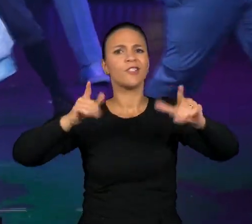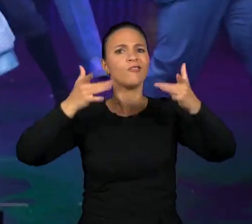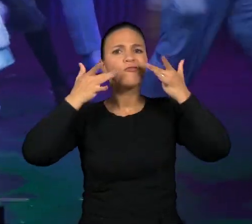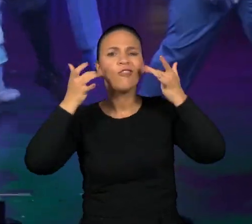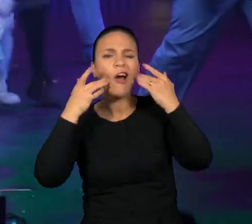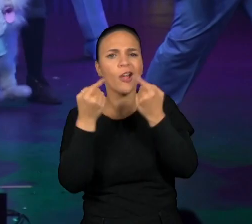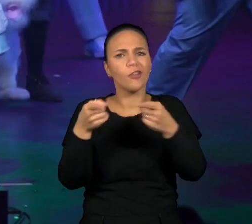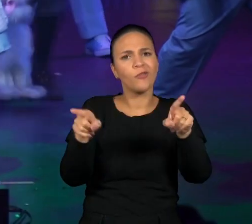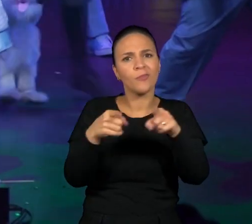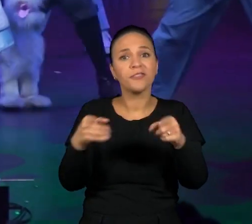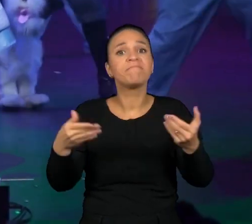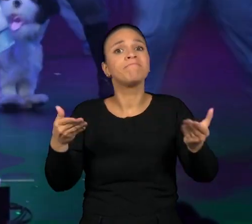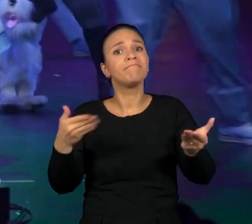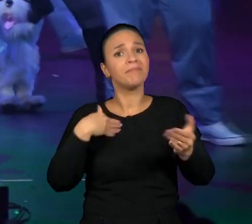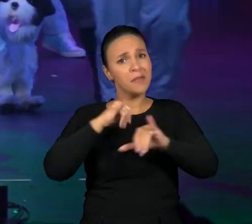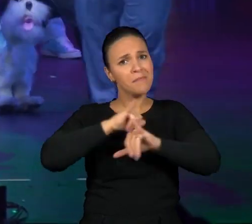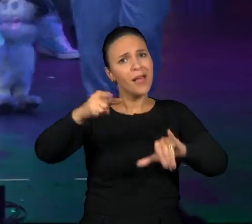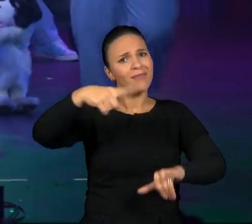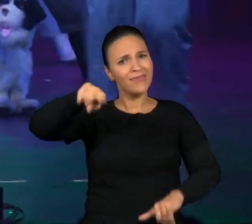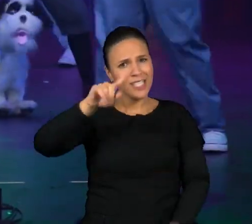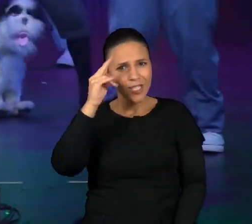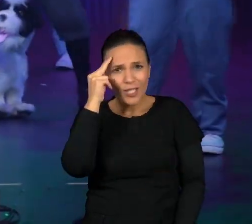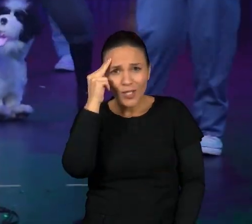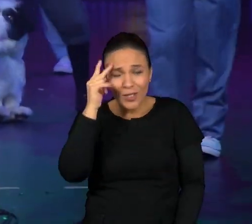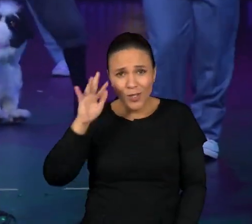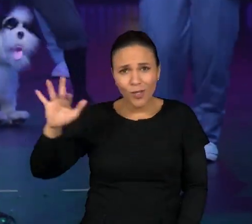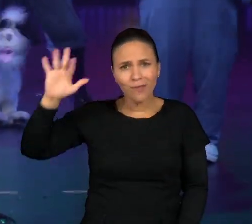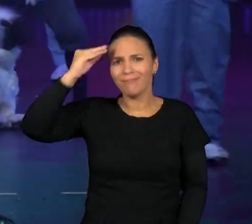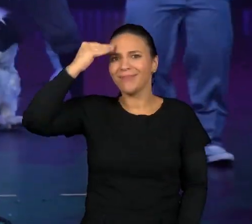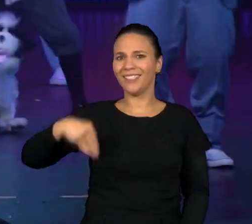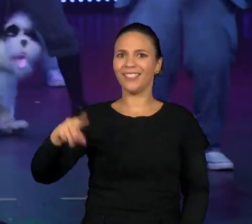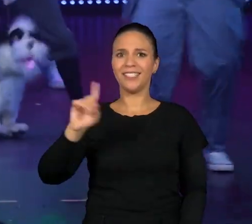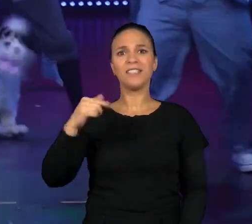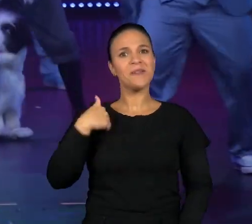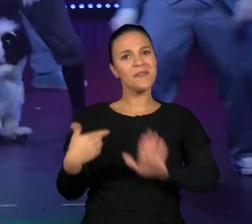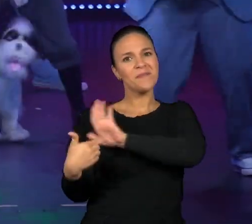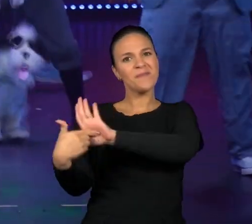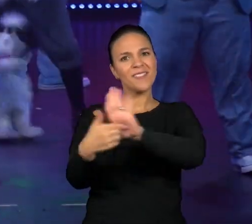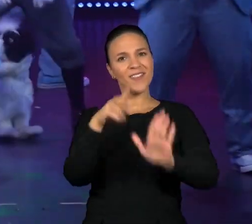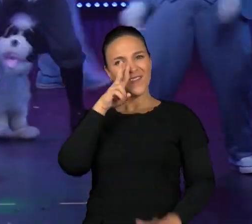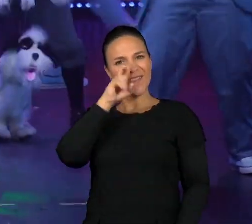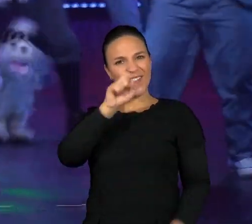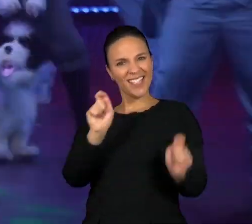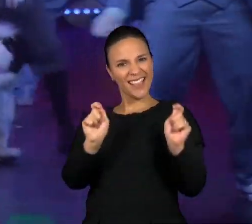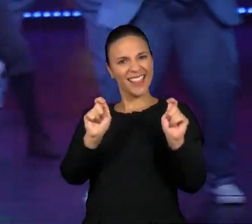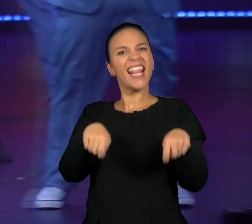Então eu falo para não desistir do sonho de vocês. Então eu quero mostrar essa força para eles,